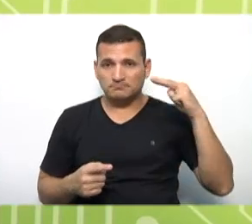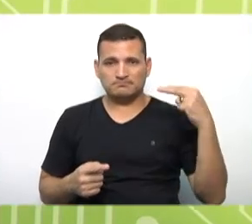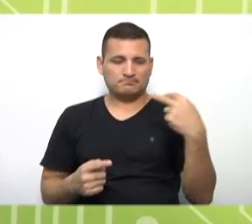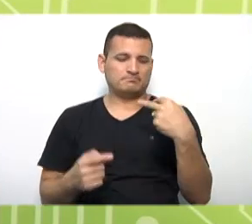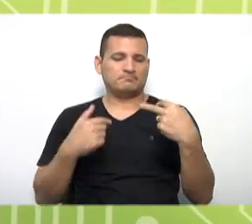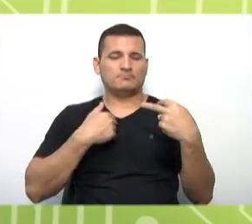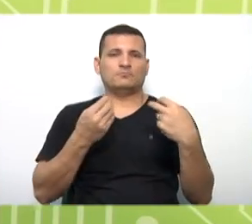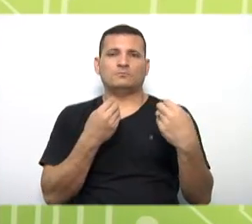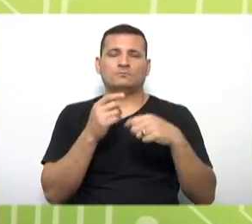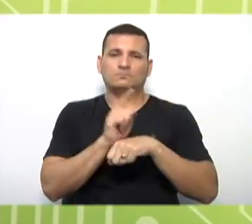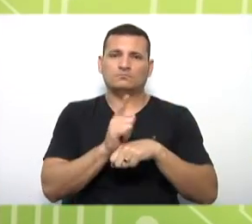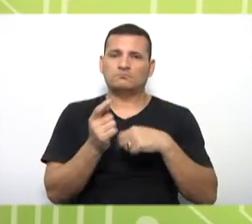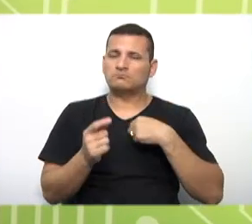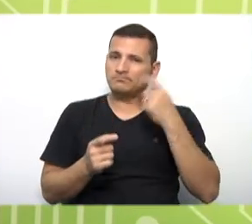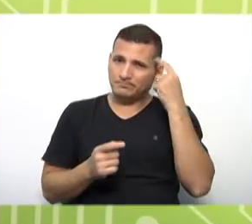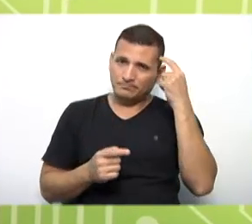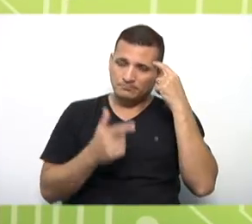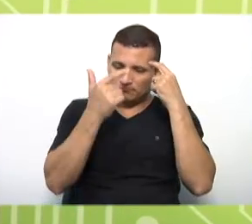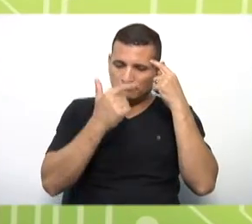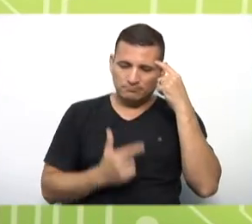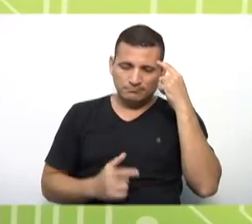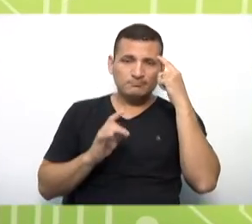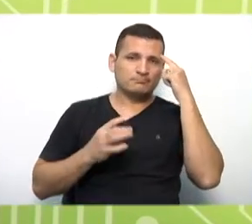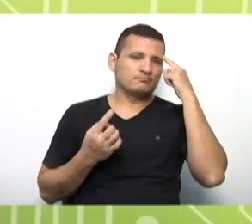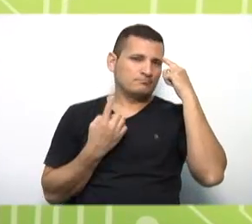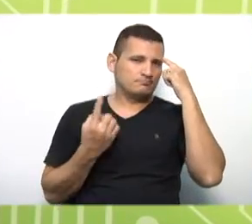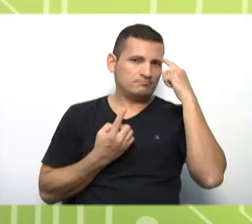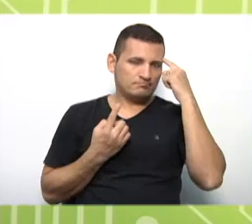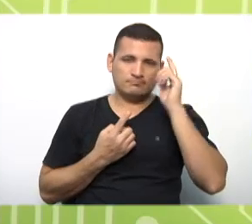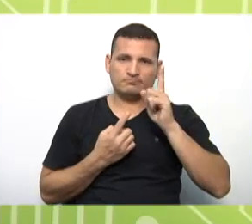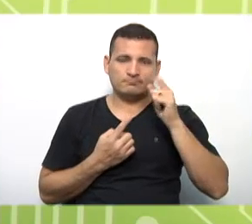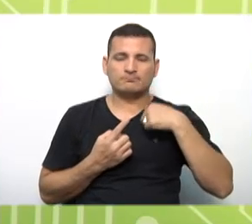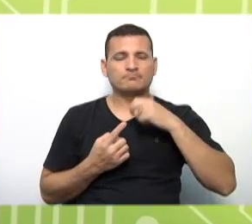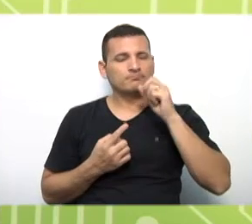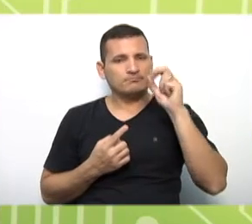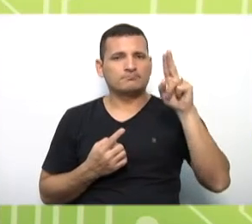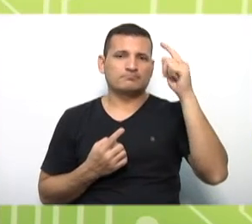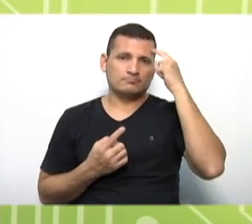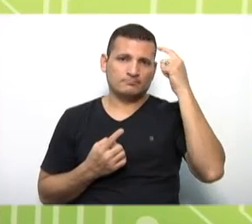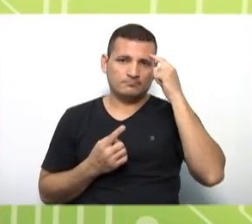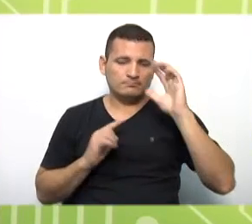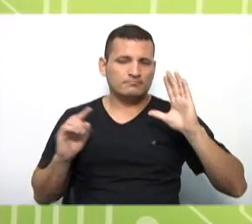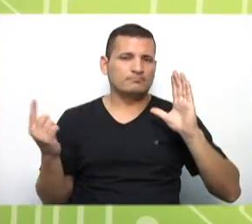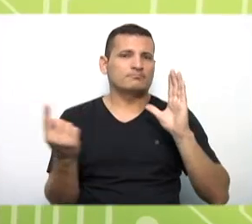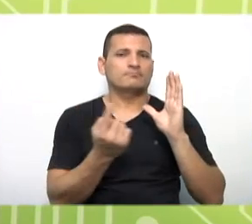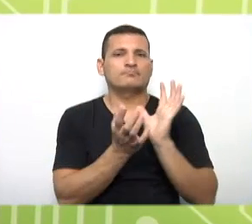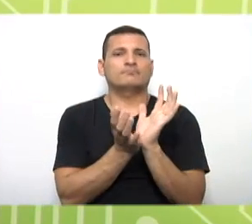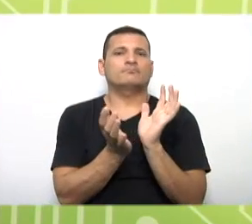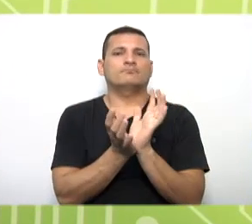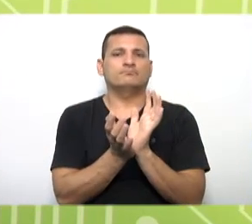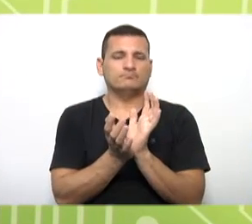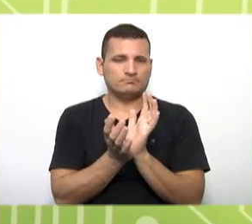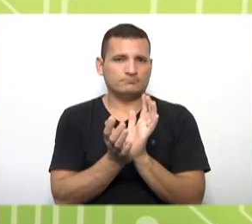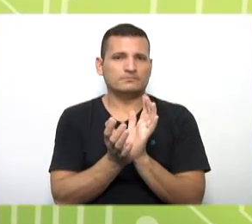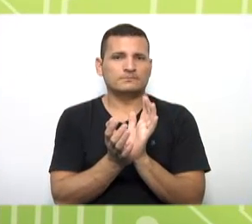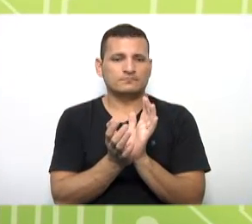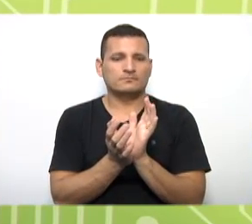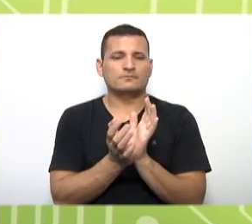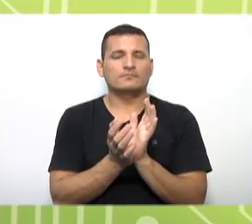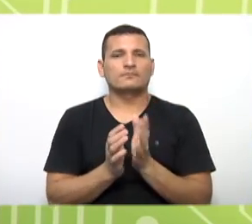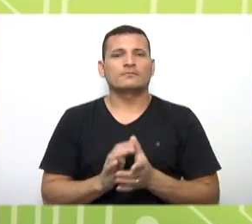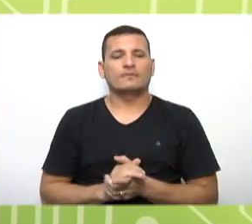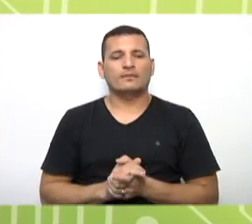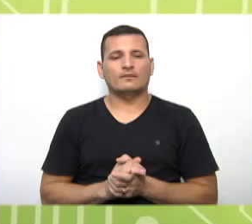não vou pensar em mim só individualmente, eu vou pensar coletivamente, vou pensar na organização como um todo. E